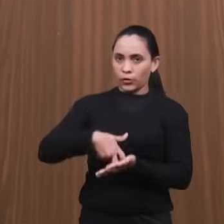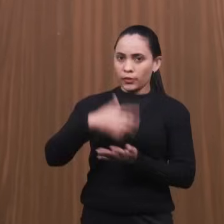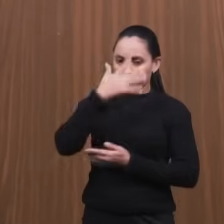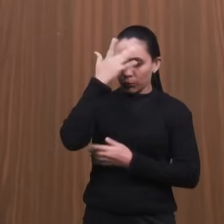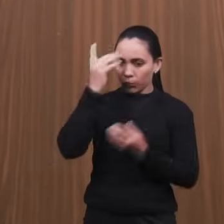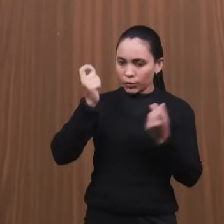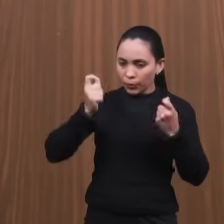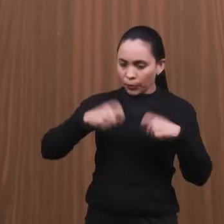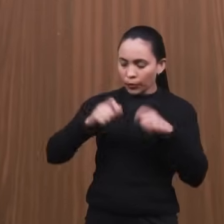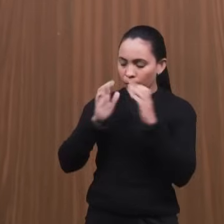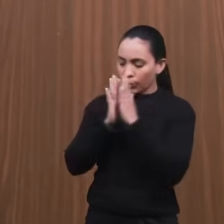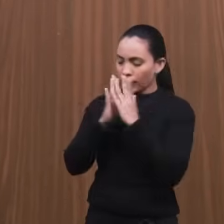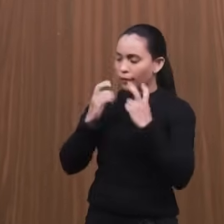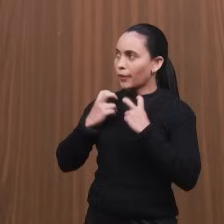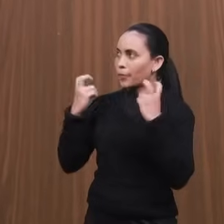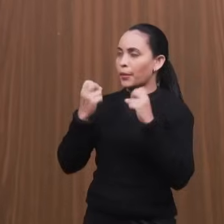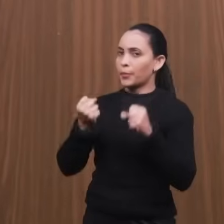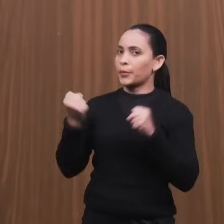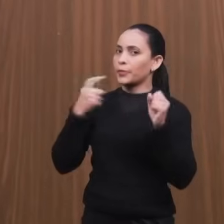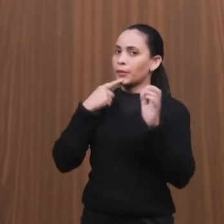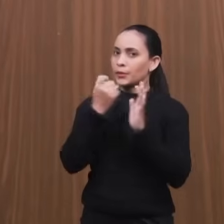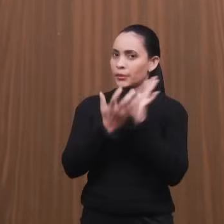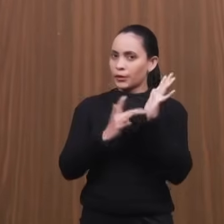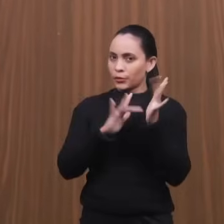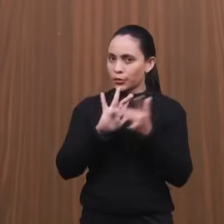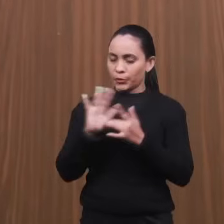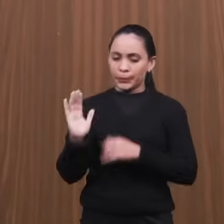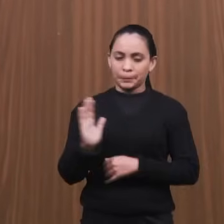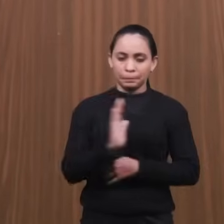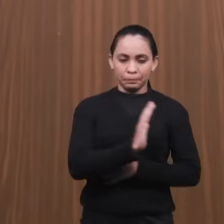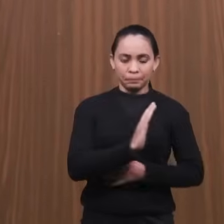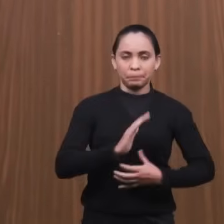puderem, vamos clamar pelo sangue de Jesus.